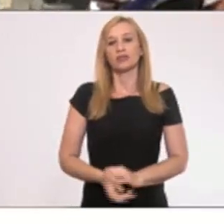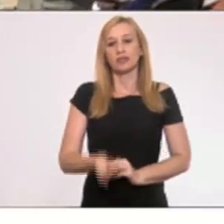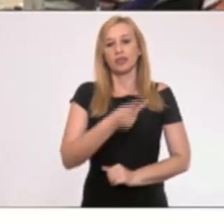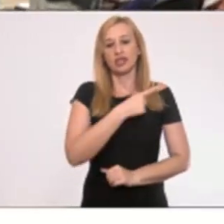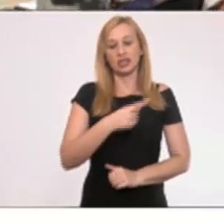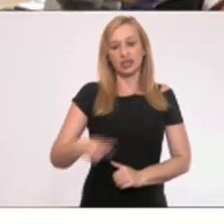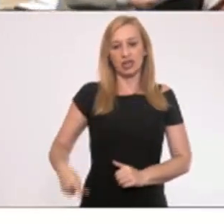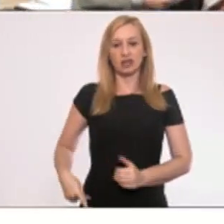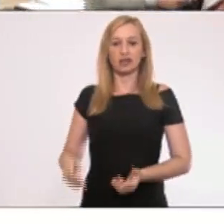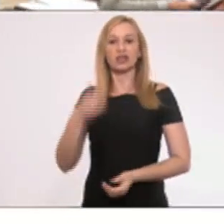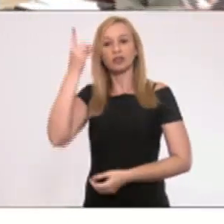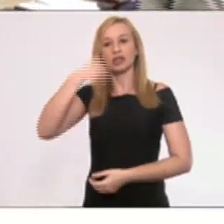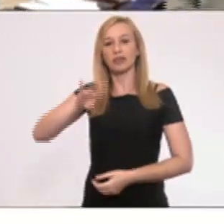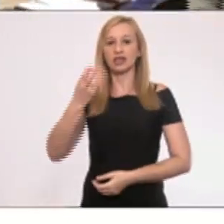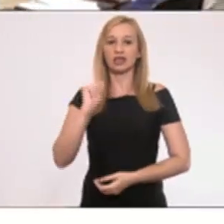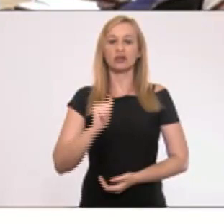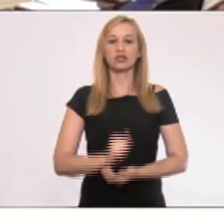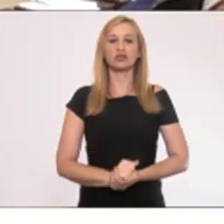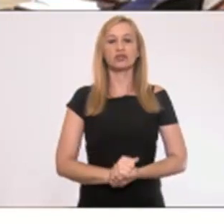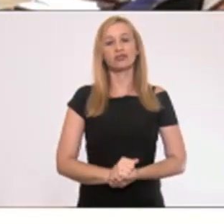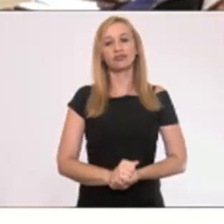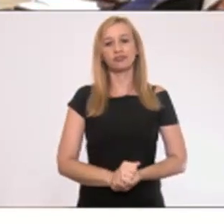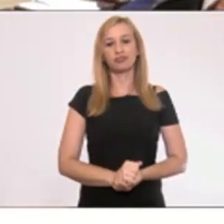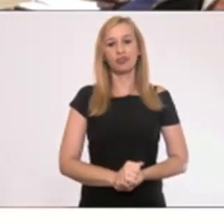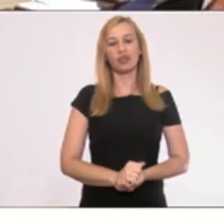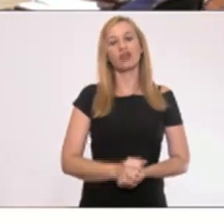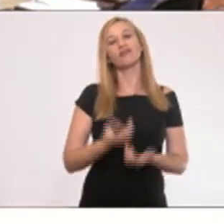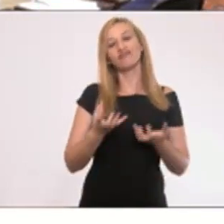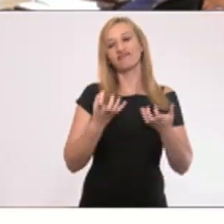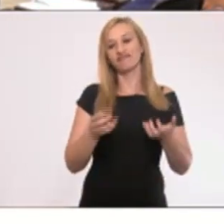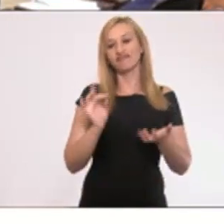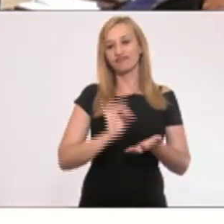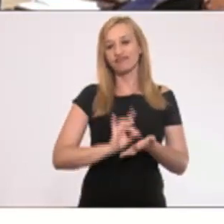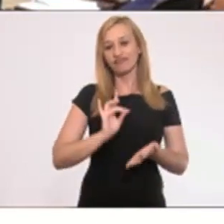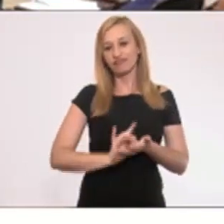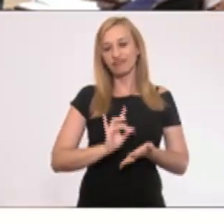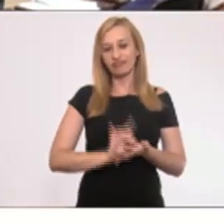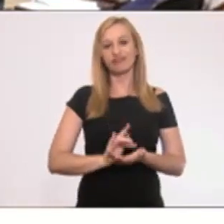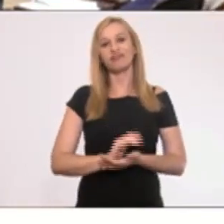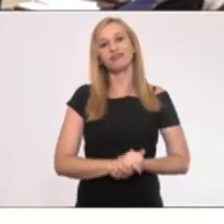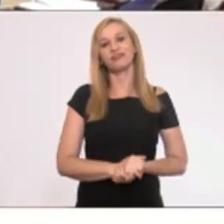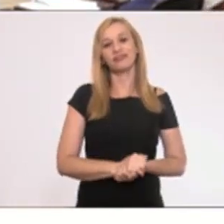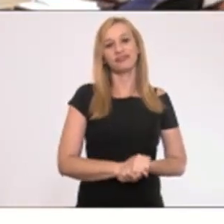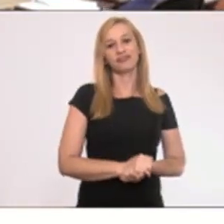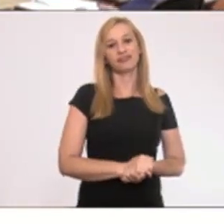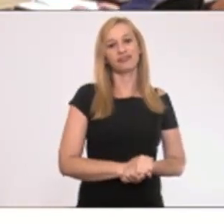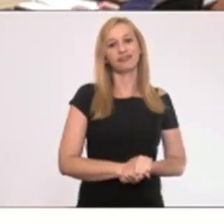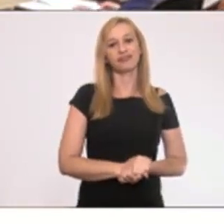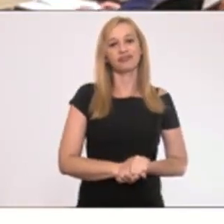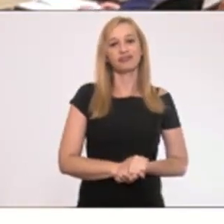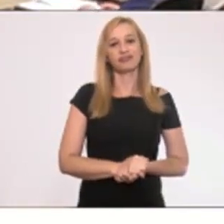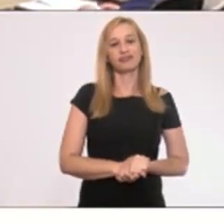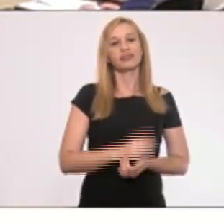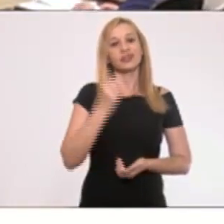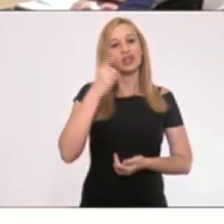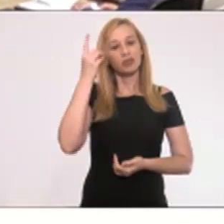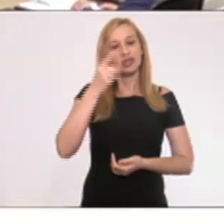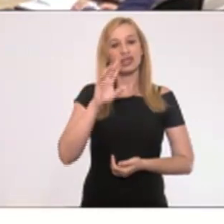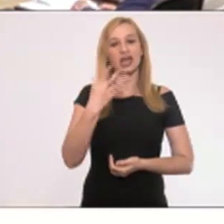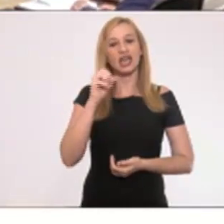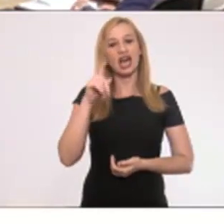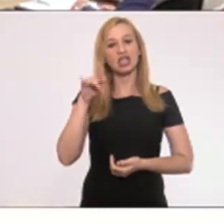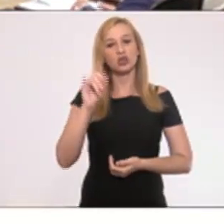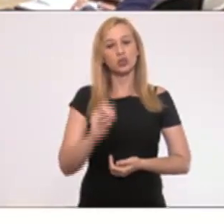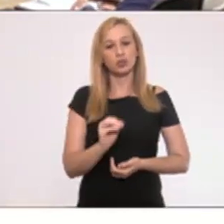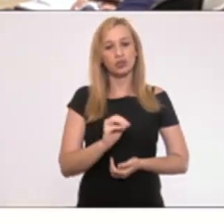Presidente. Deputada Marta Rocha, faz favor, Alexandre. Eu queria, na verdade, cumprimentar aqui o deputado Caiado e